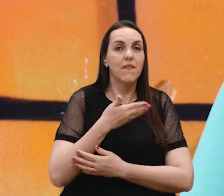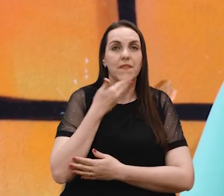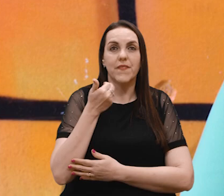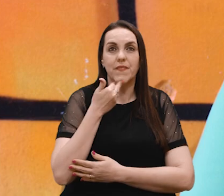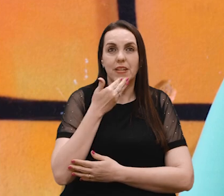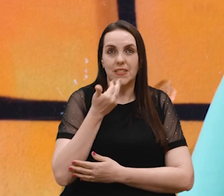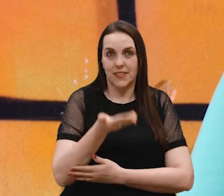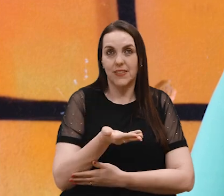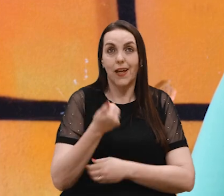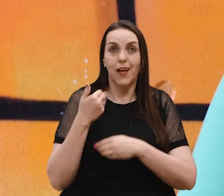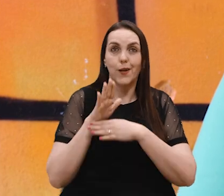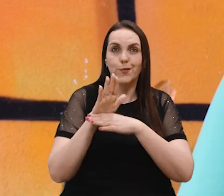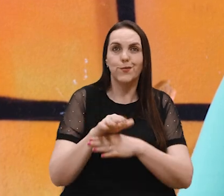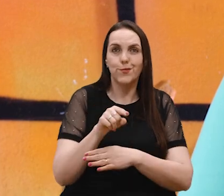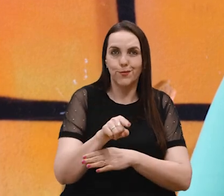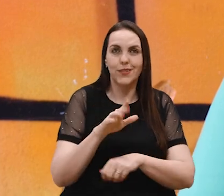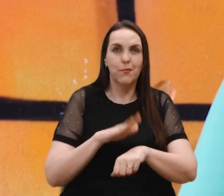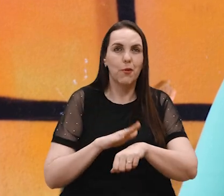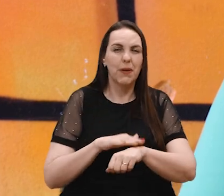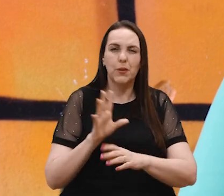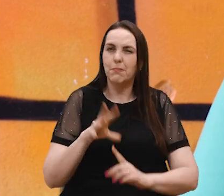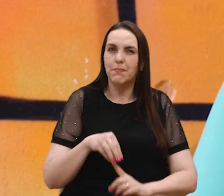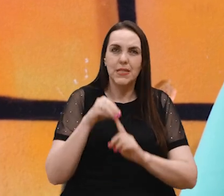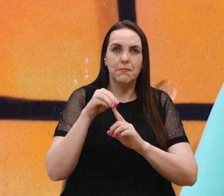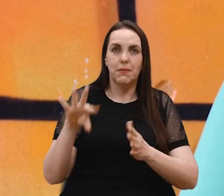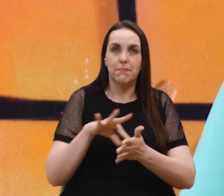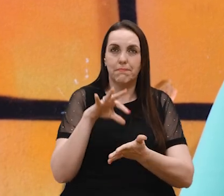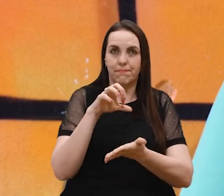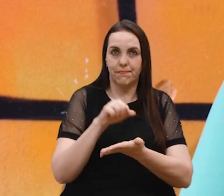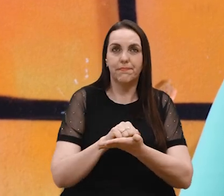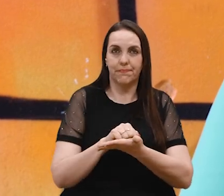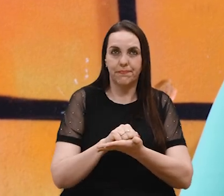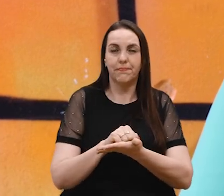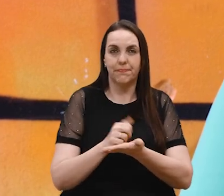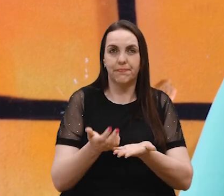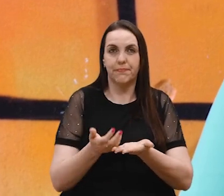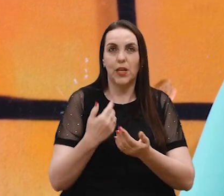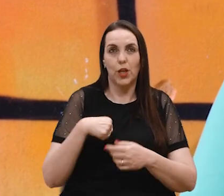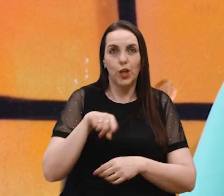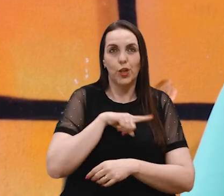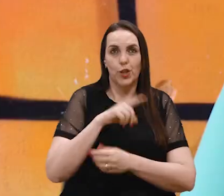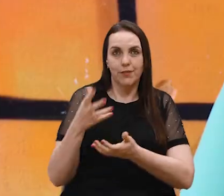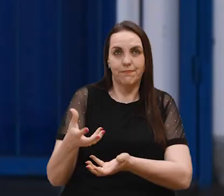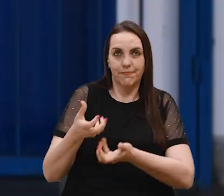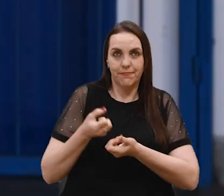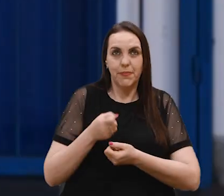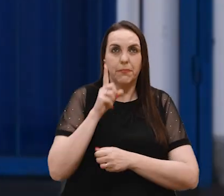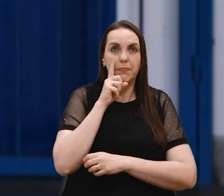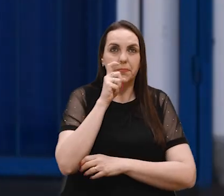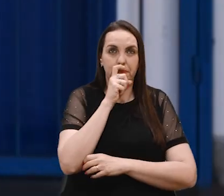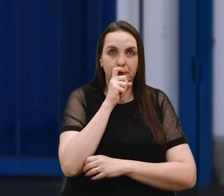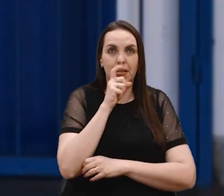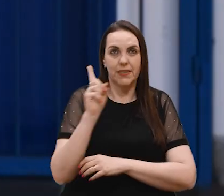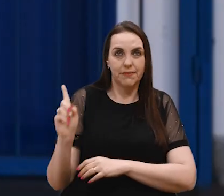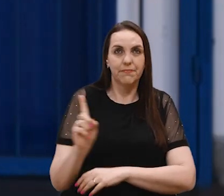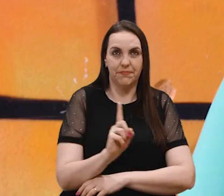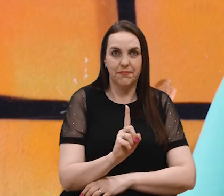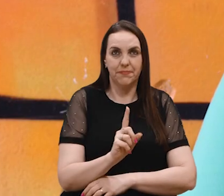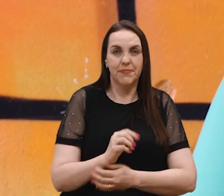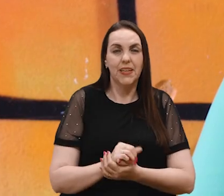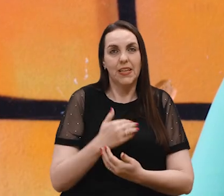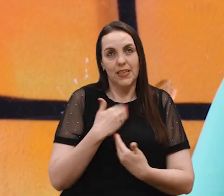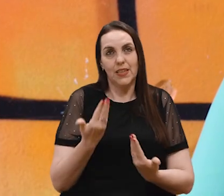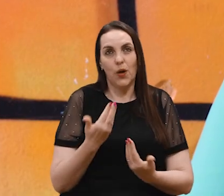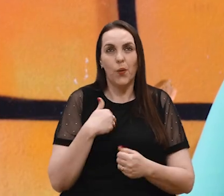minha facilidade ajuda muito no momento, principalmente da matrícula. Nós recebemos os pais ali, então